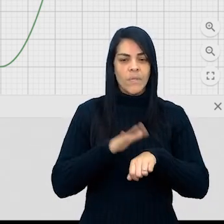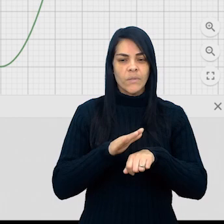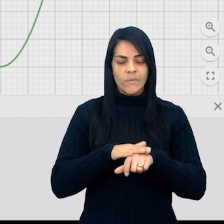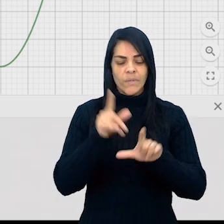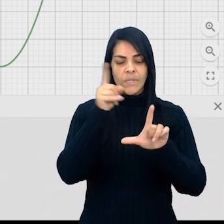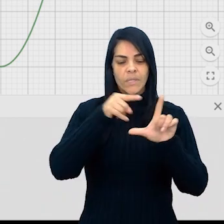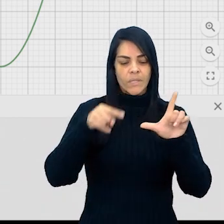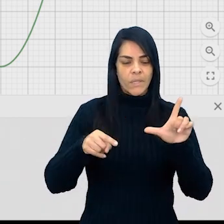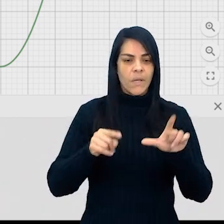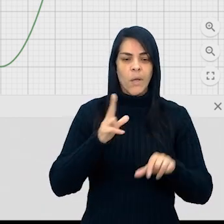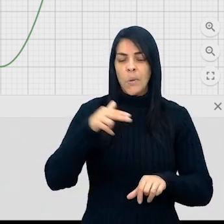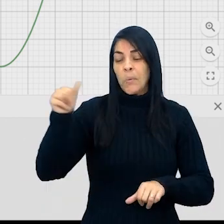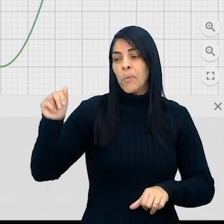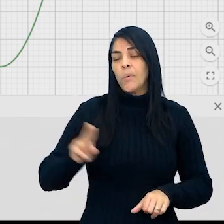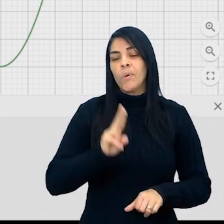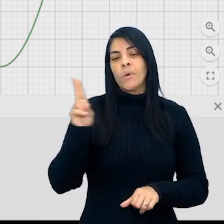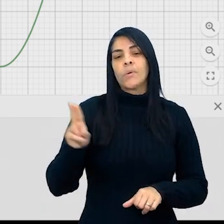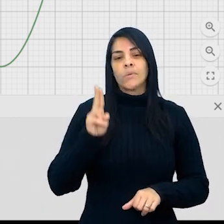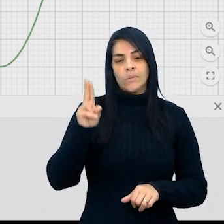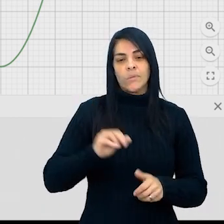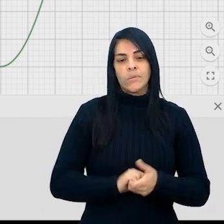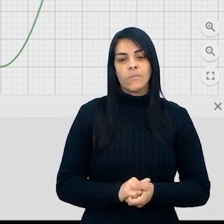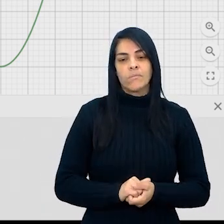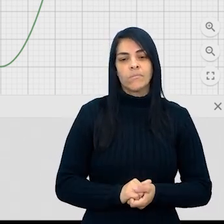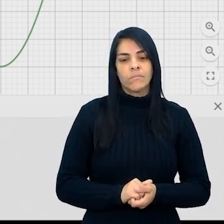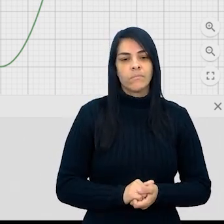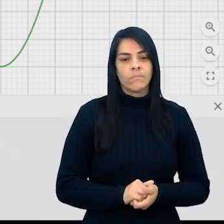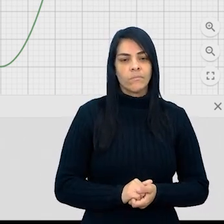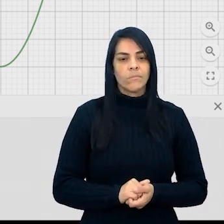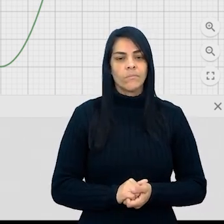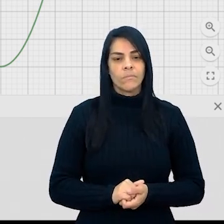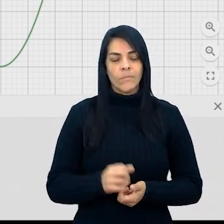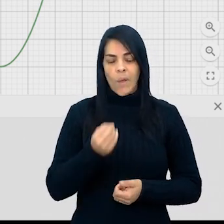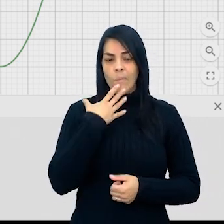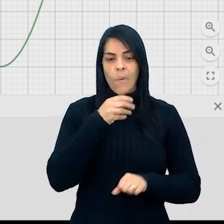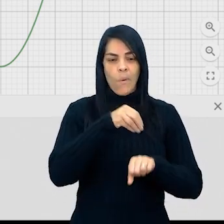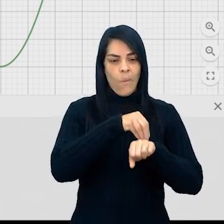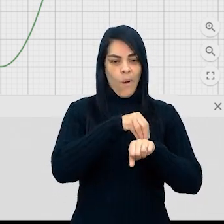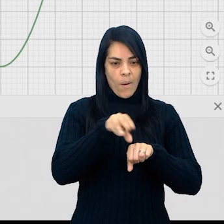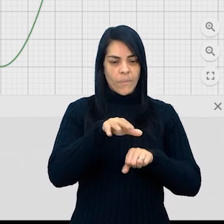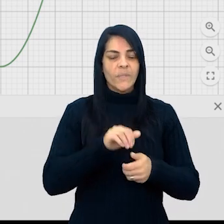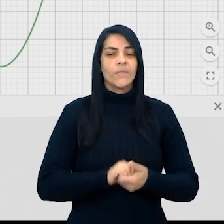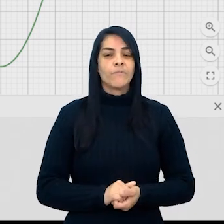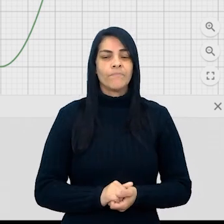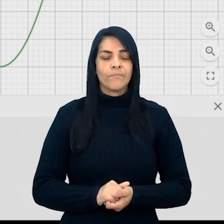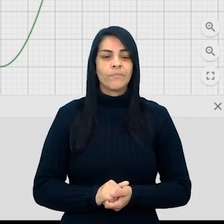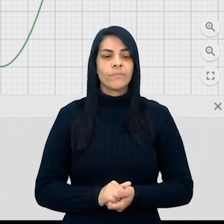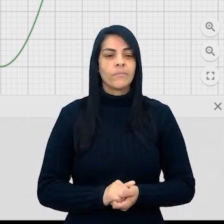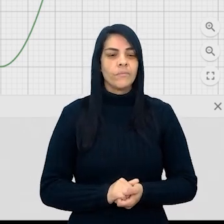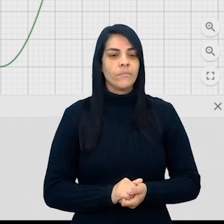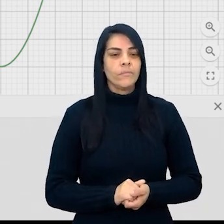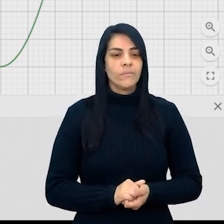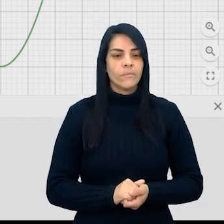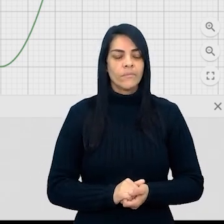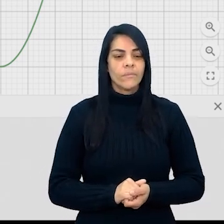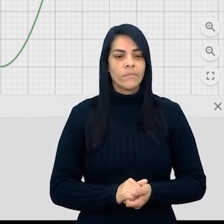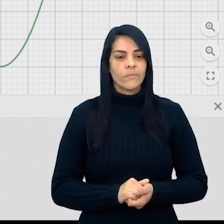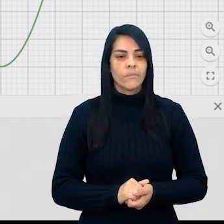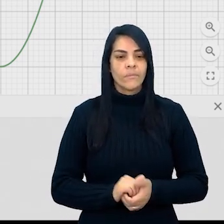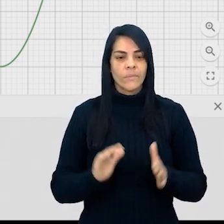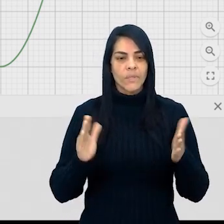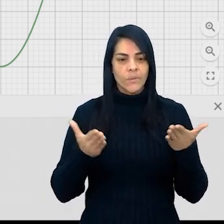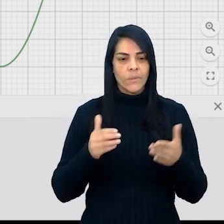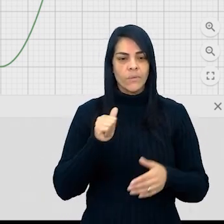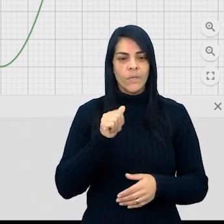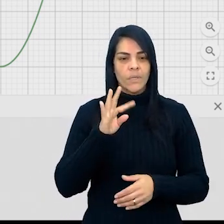Eu nunca utilizei a calculadora do Windows. Nem eu. É uma boa dica, talvez Muito obrigado. Hoje, logo após o ATPC, eu